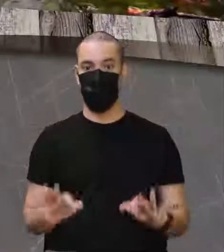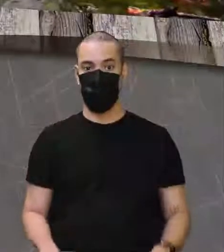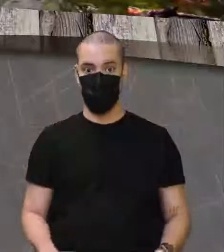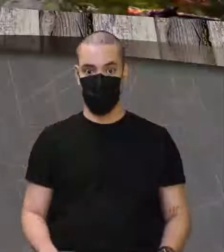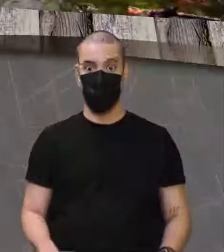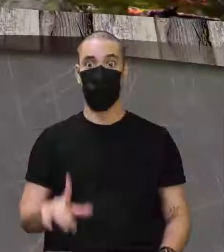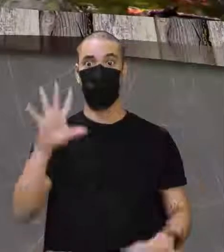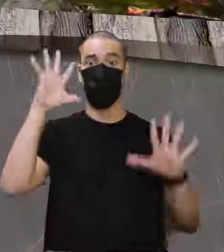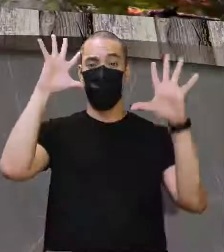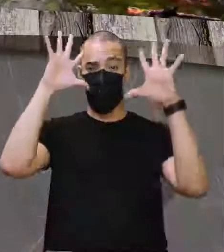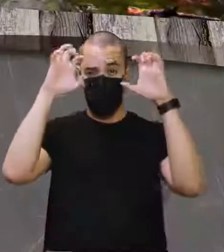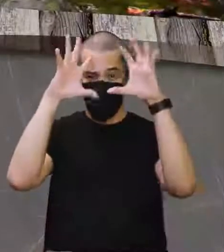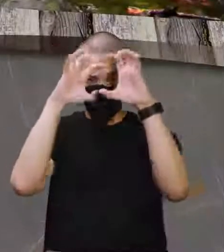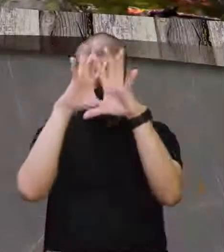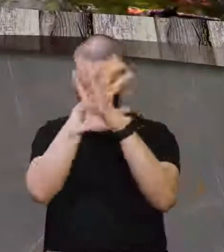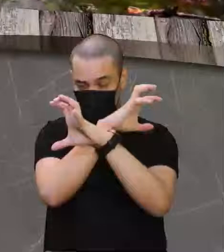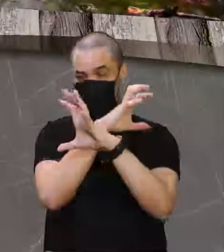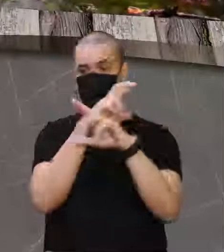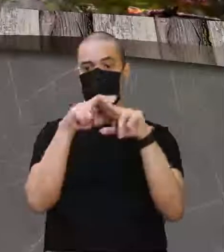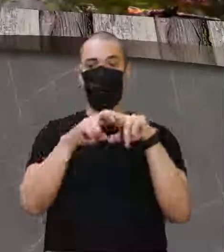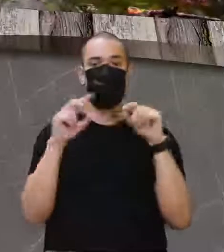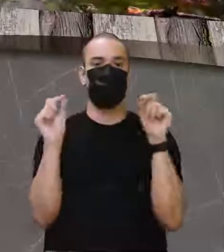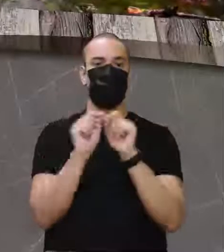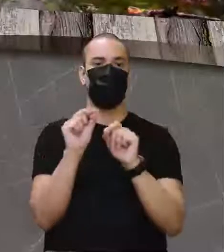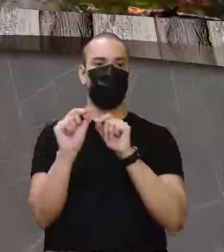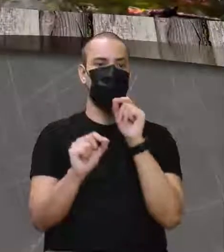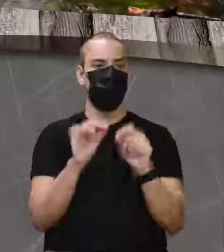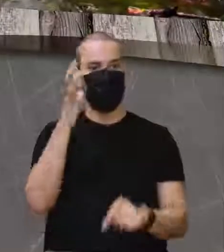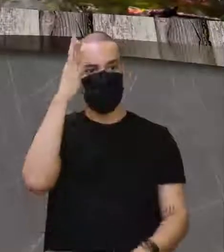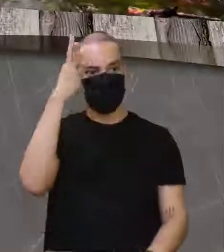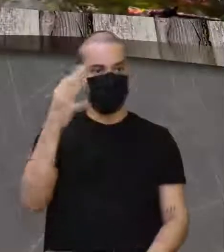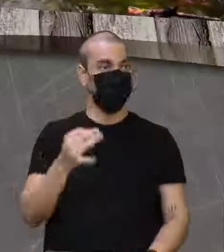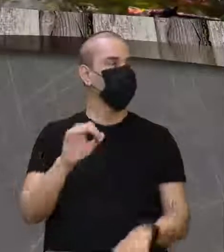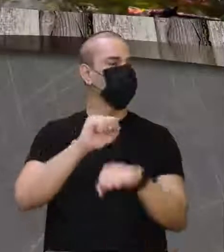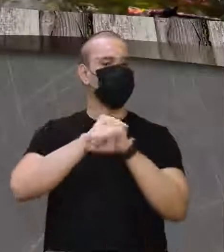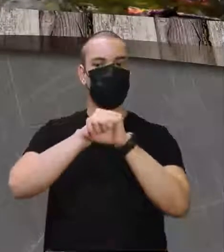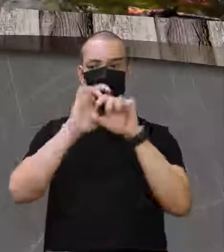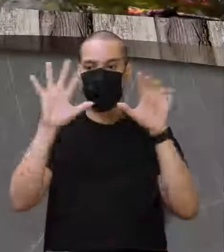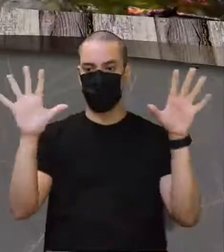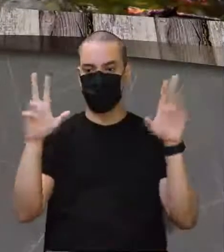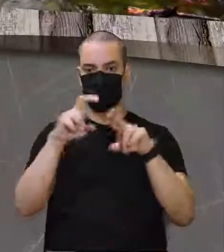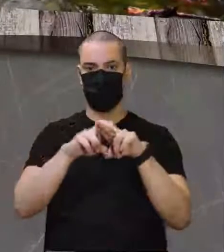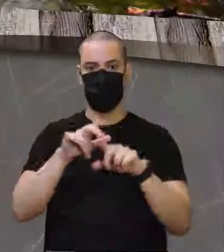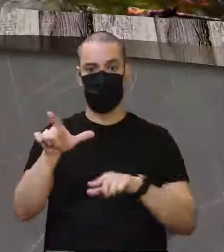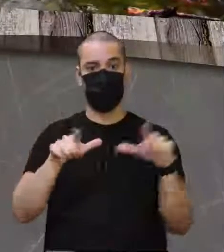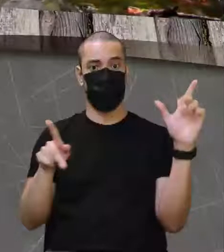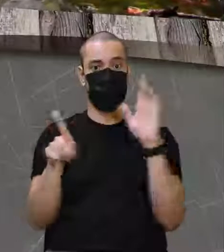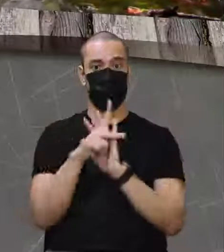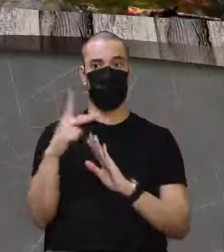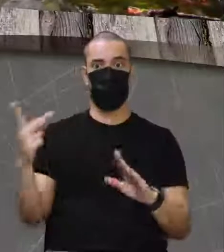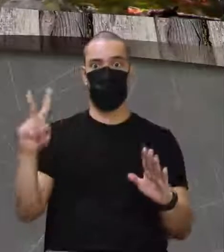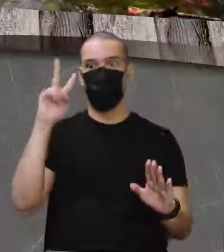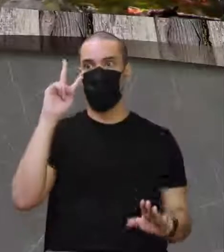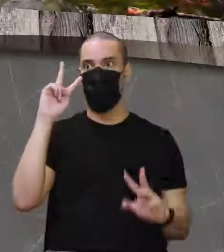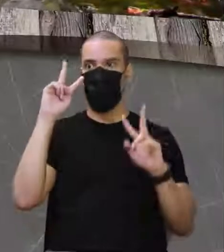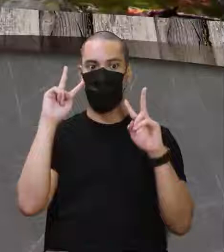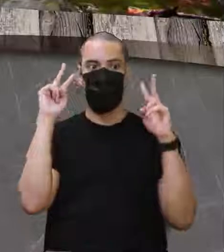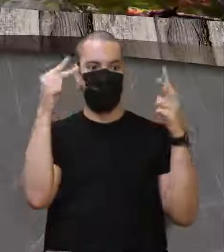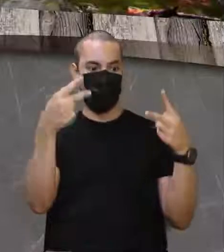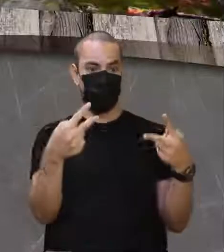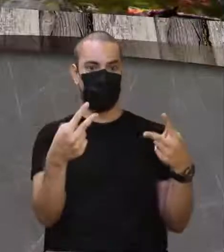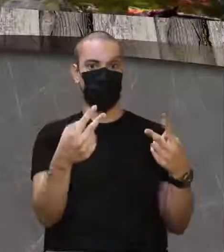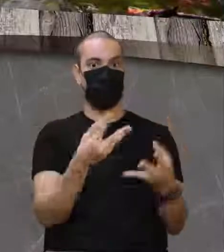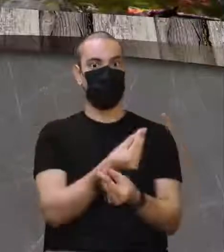russo. Complicado, tá? Então ele trouxe esse entendimento, essa maior clareza, e aí o trabalho dele foi reconhecido. E aí ele já dá